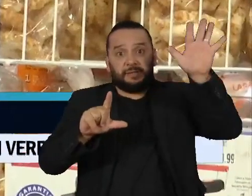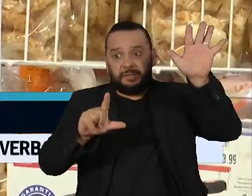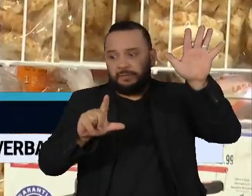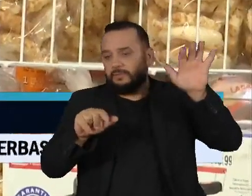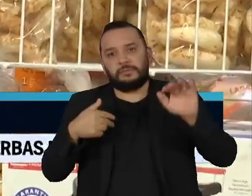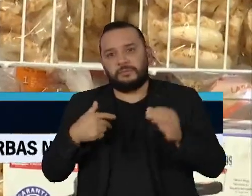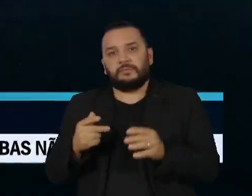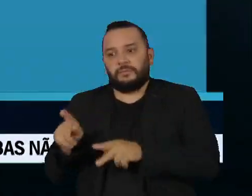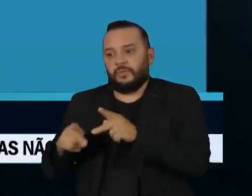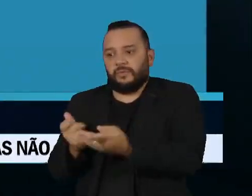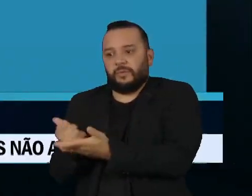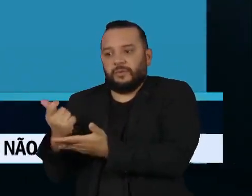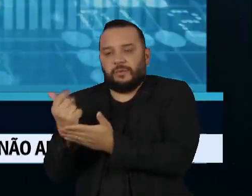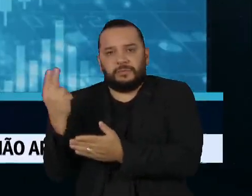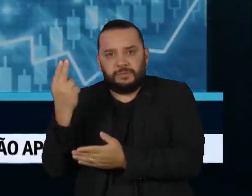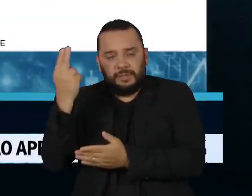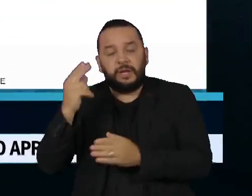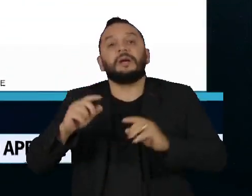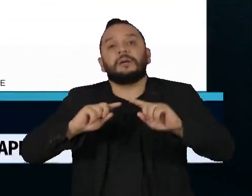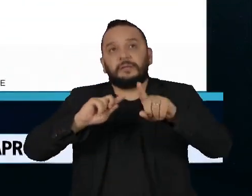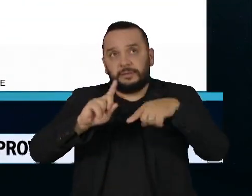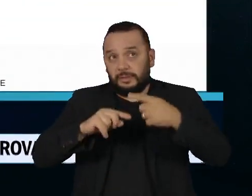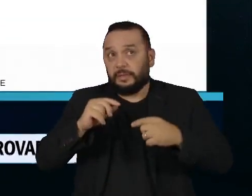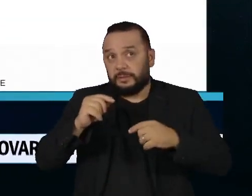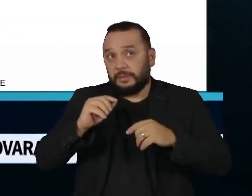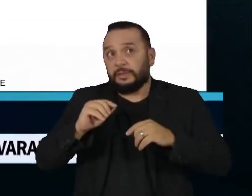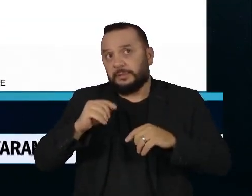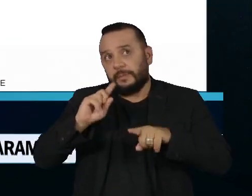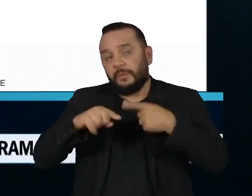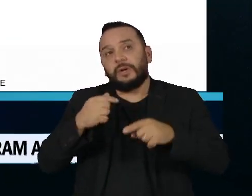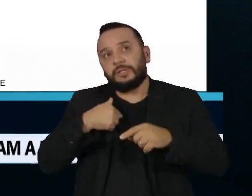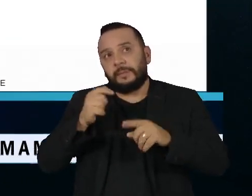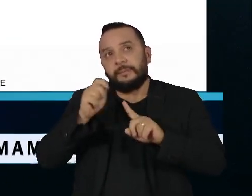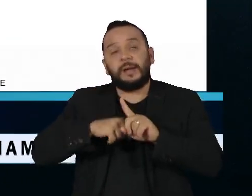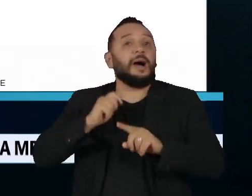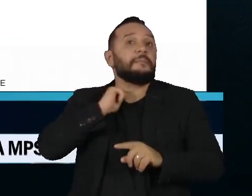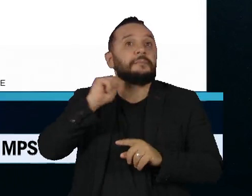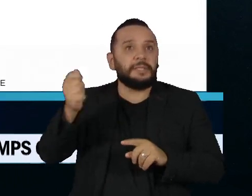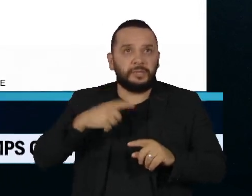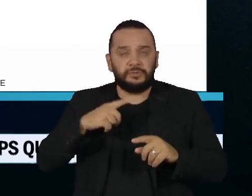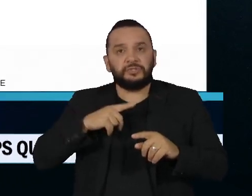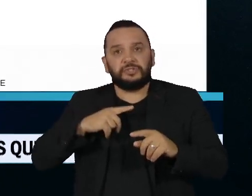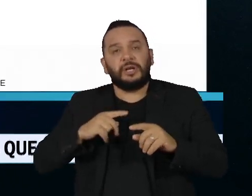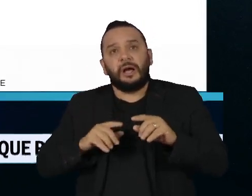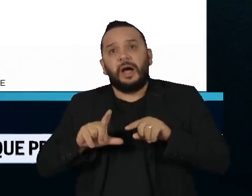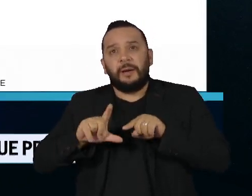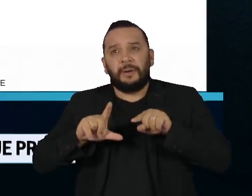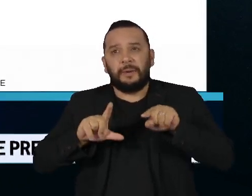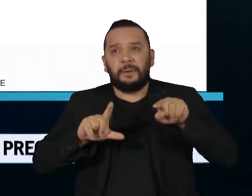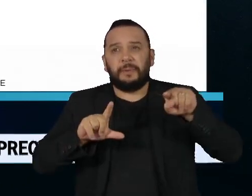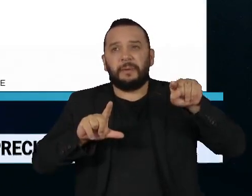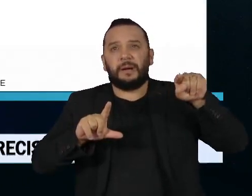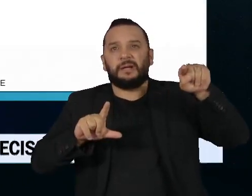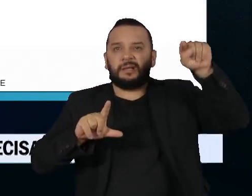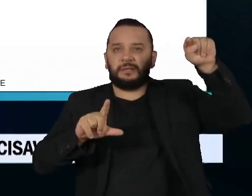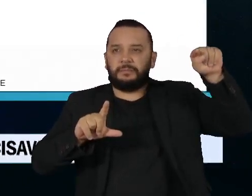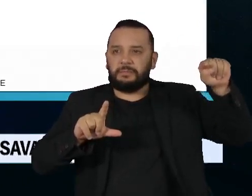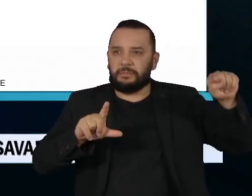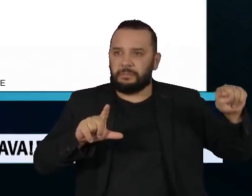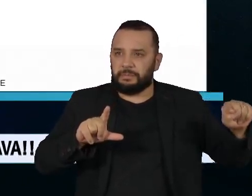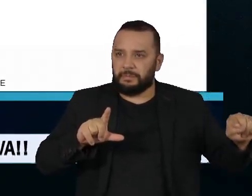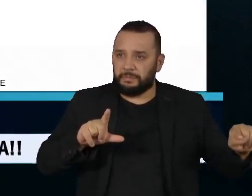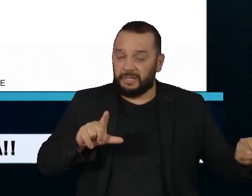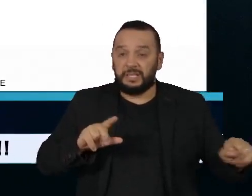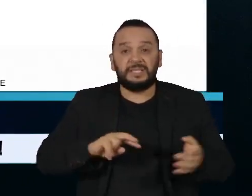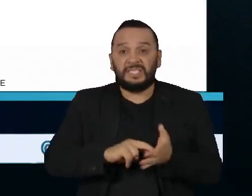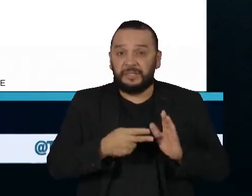compra da população. Depois de atingir o pico em abril do ano passado, a taxa em 12 meses caiu fortemente. Mas isso não quer dizer